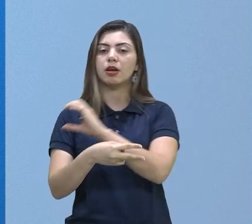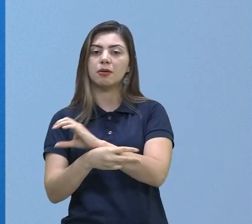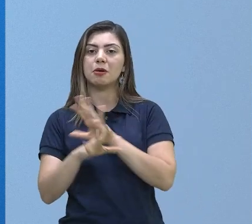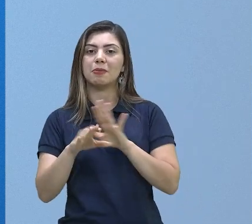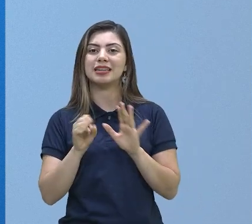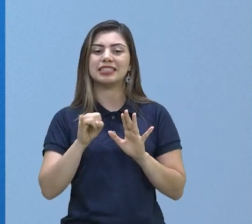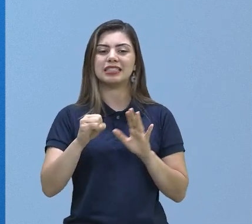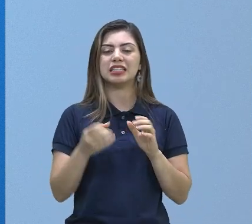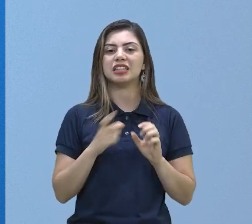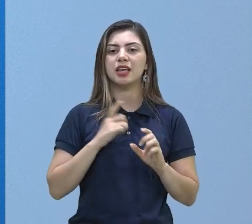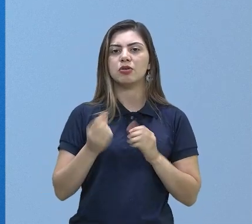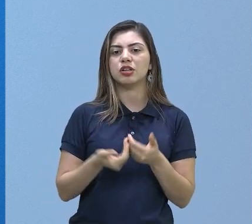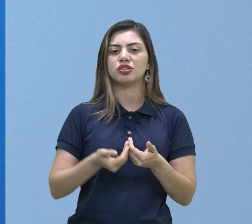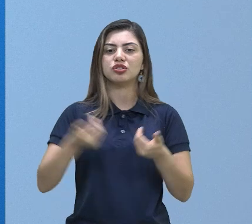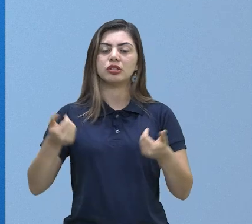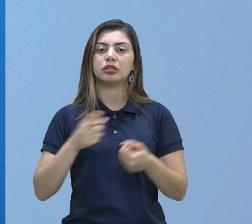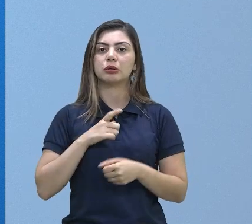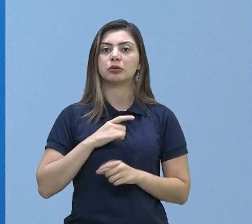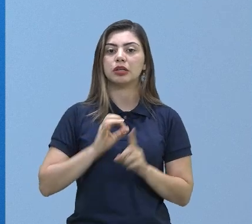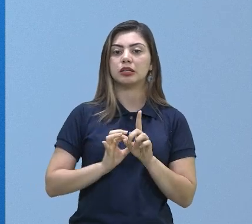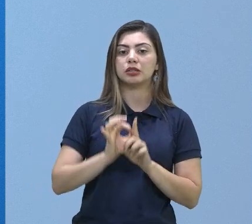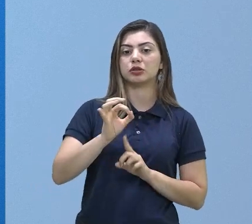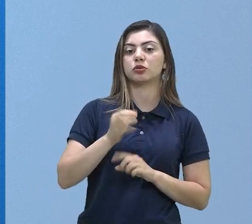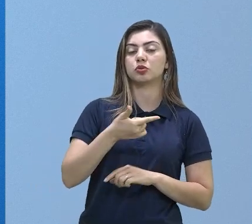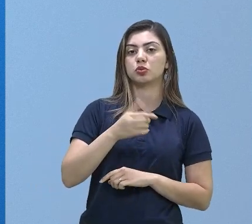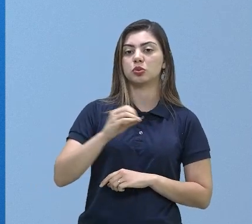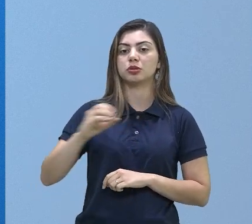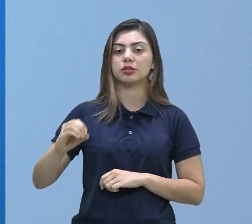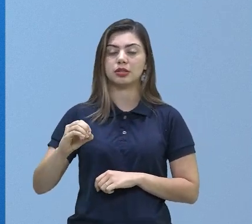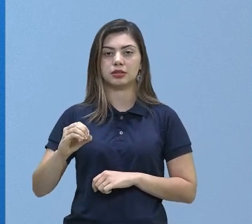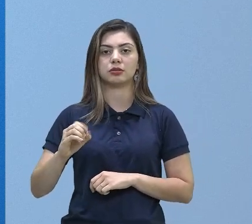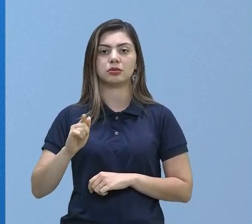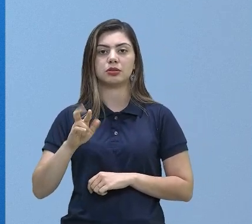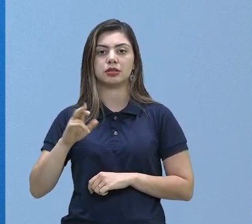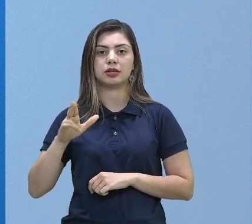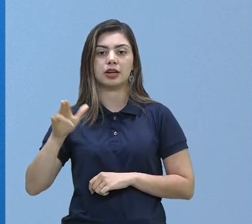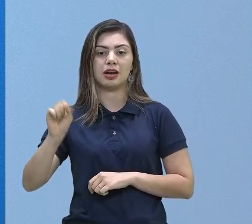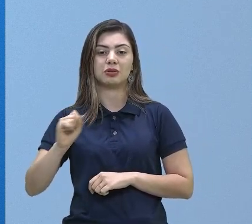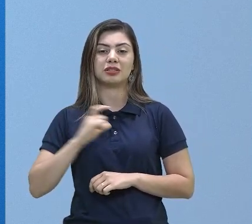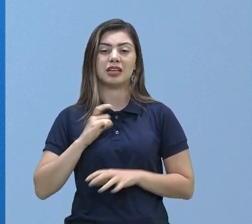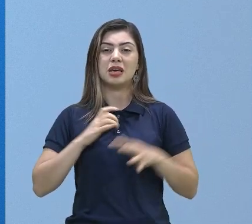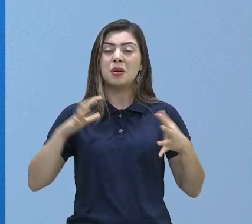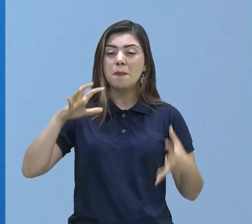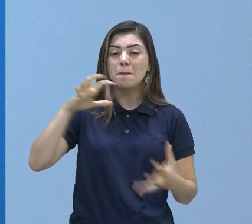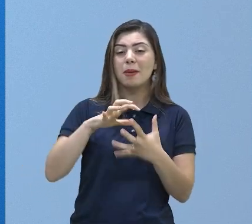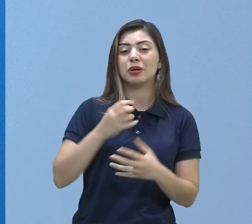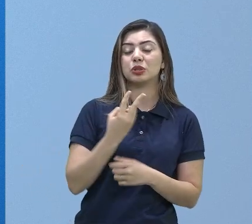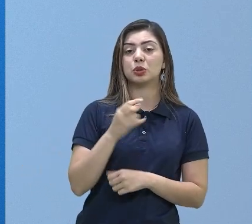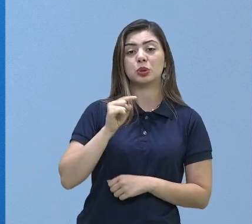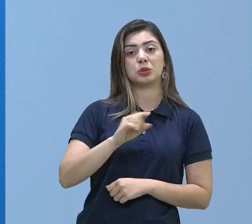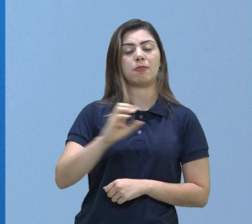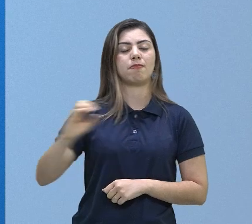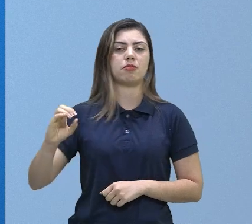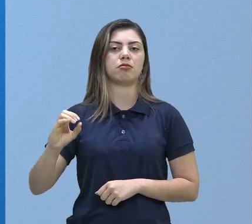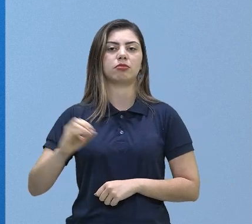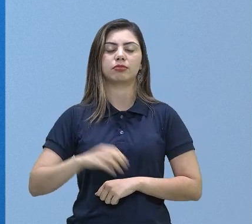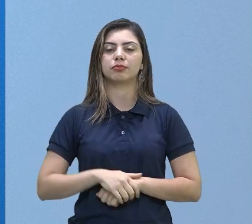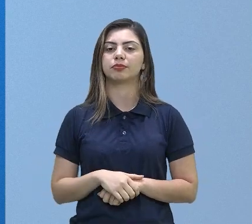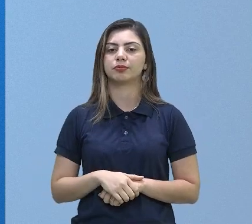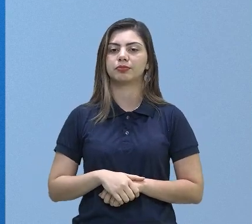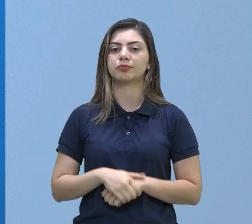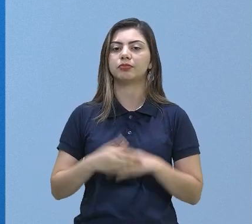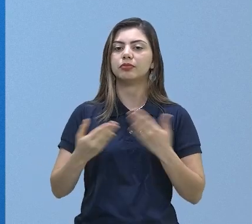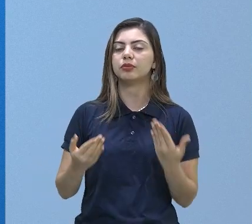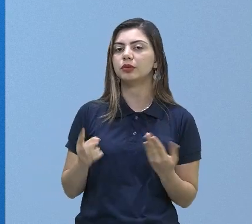quebrada a temperatura de 200 graus Celsius e uma pressão muito alta de 2.000 atmosferas. Quando